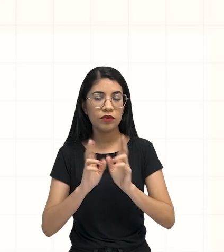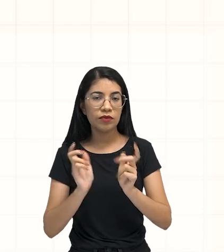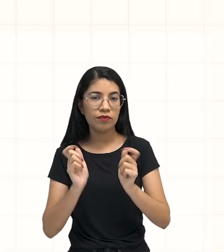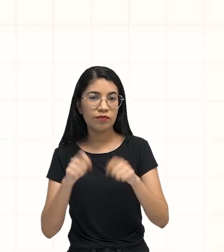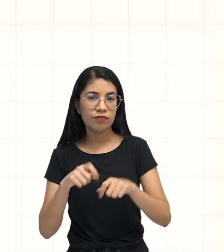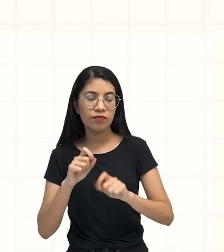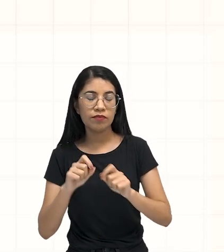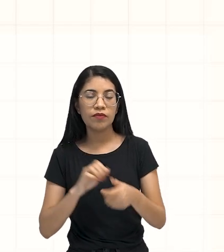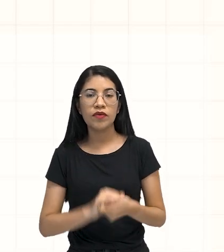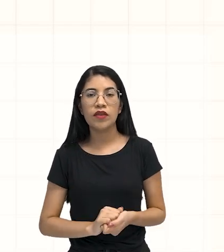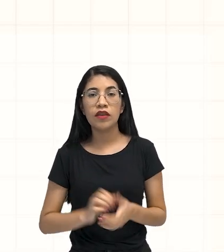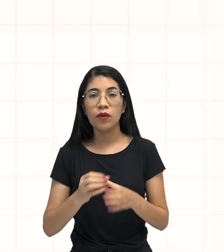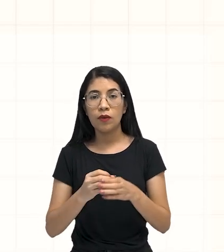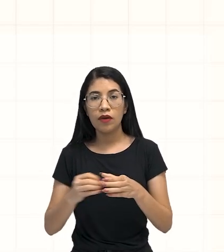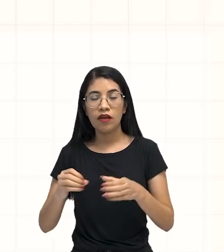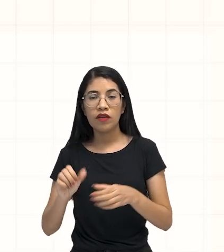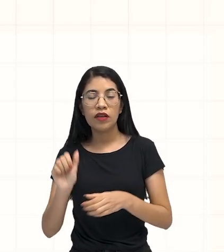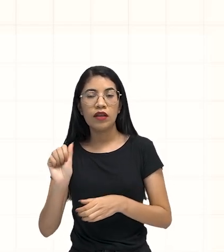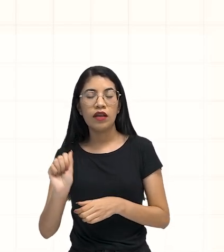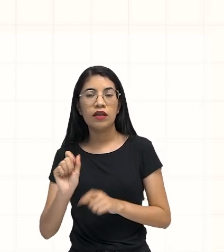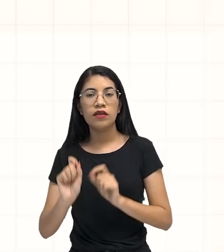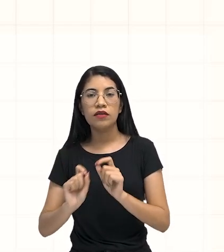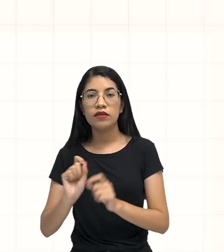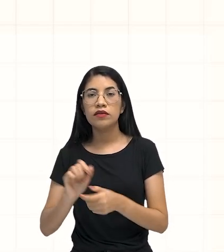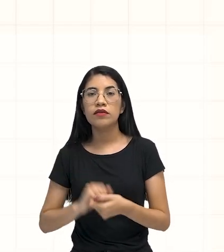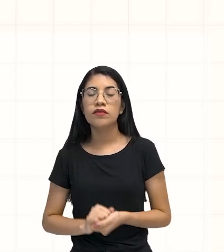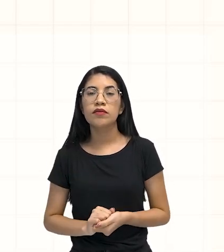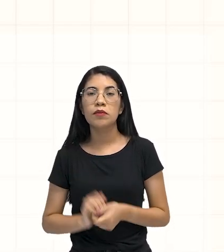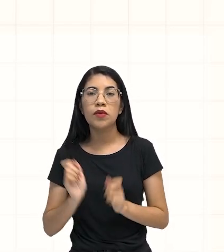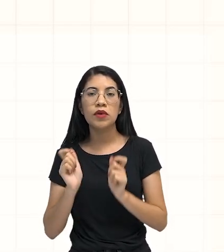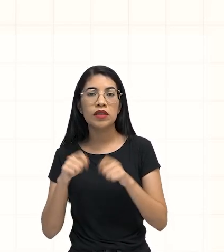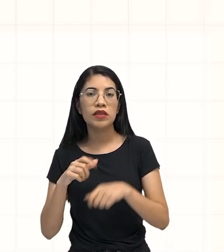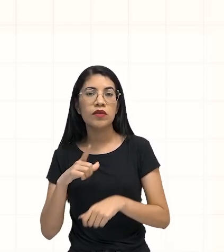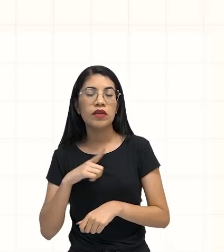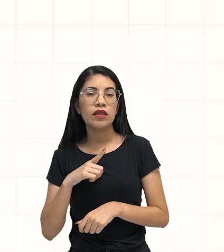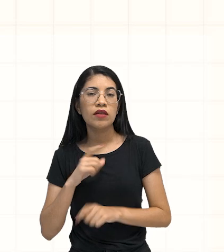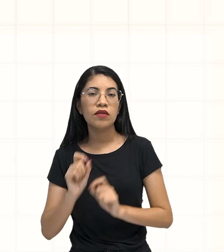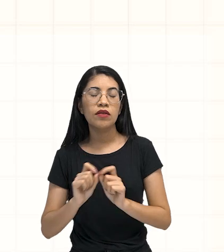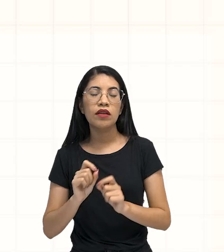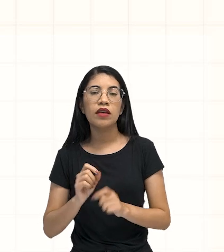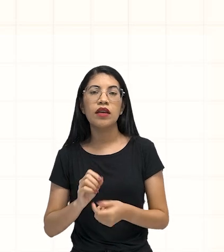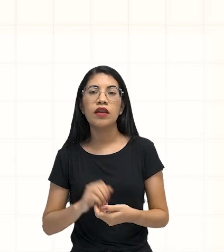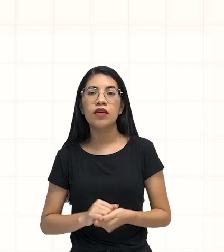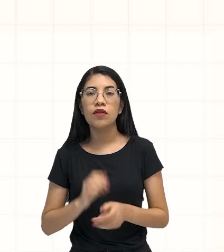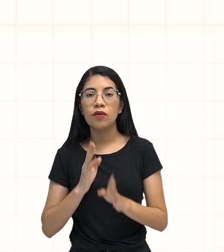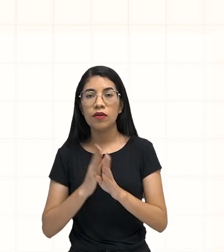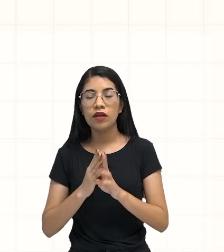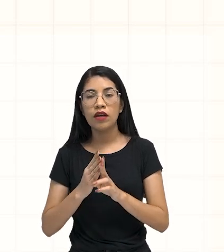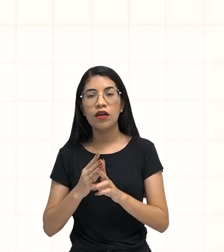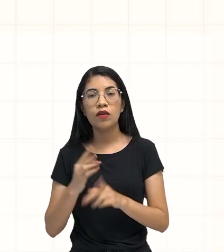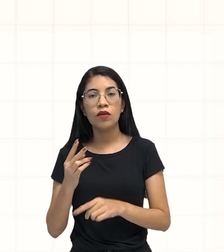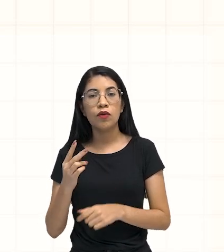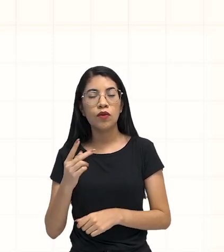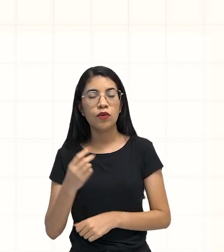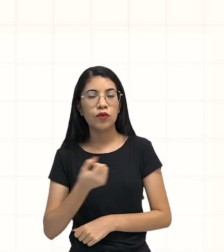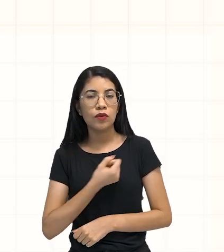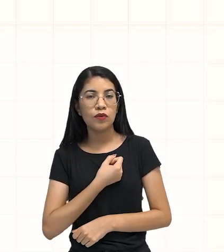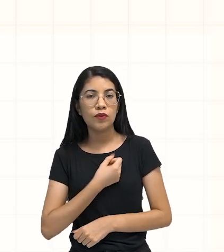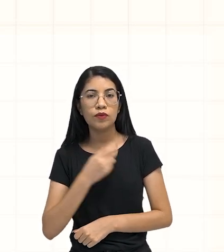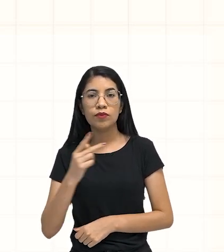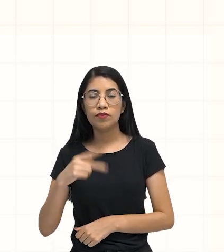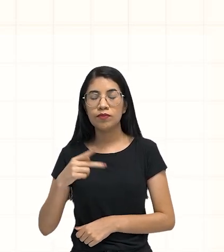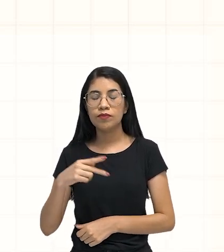O evento A é definido como obter um número par. Qual